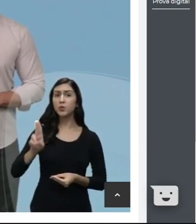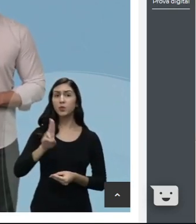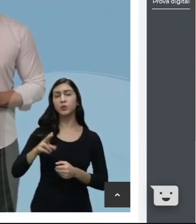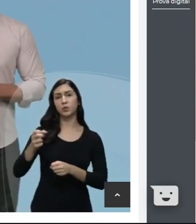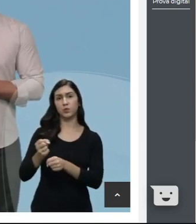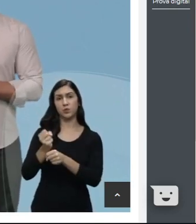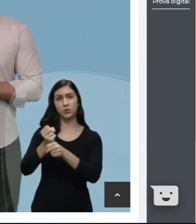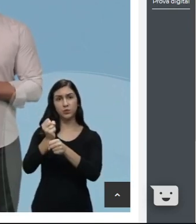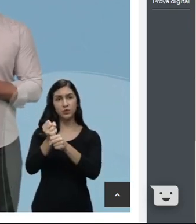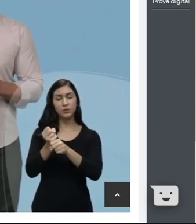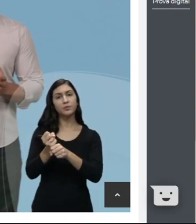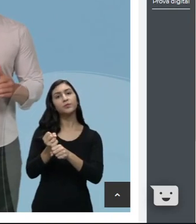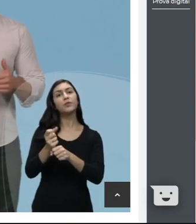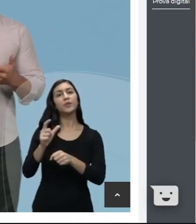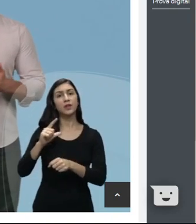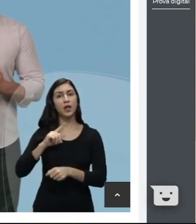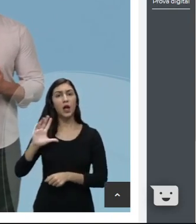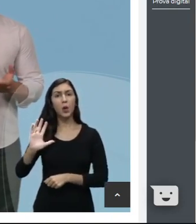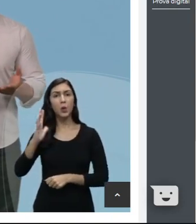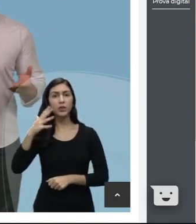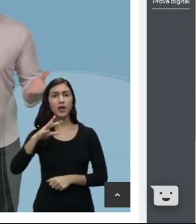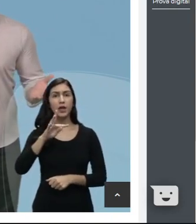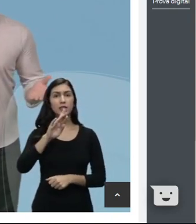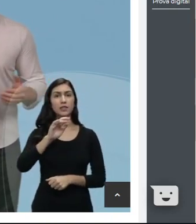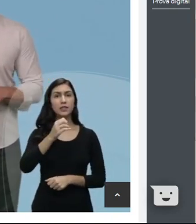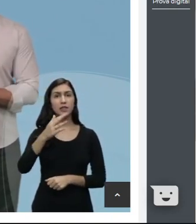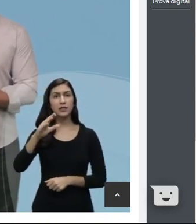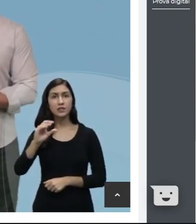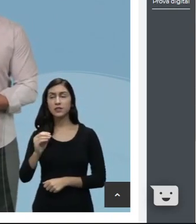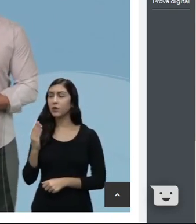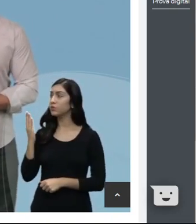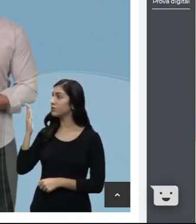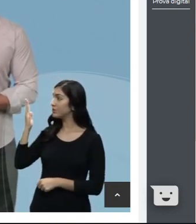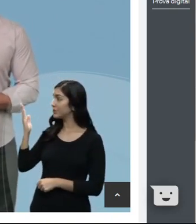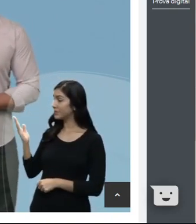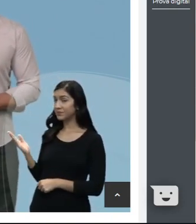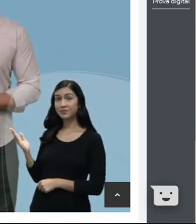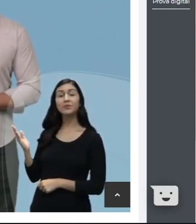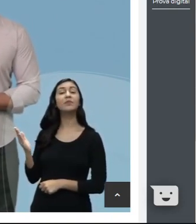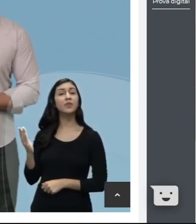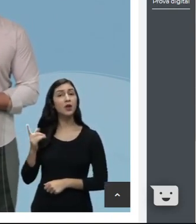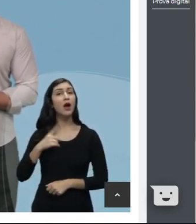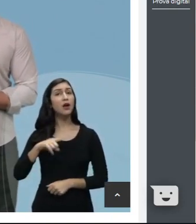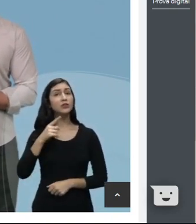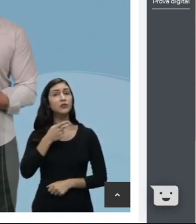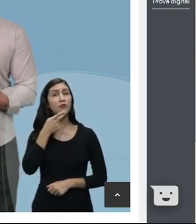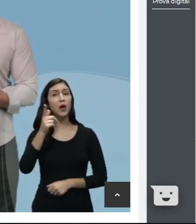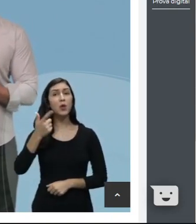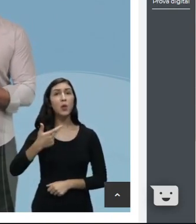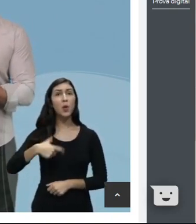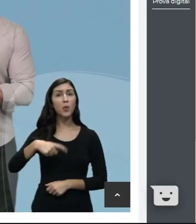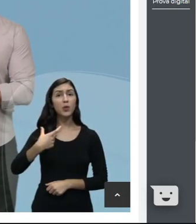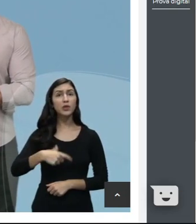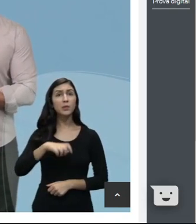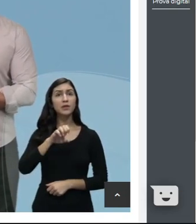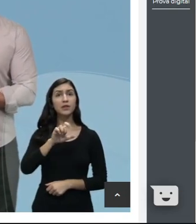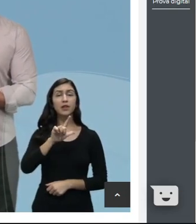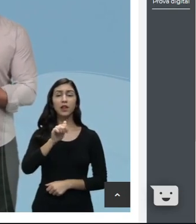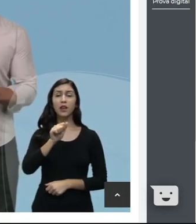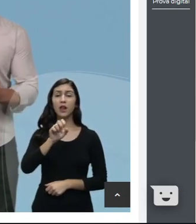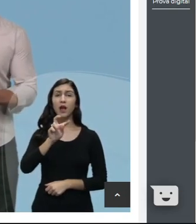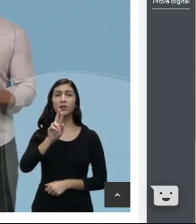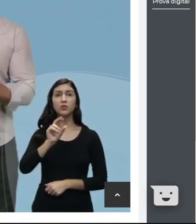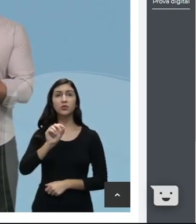civil. Naqueles onde acontece a tração, como em tirantes e contraventos, consideramos o comportamento